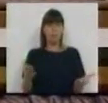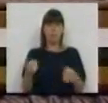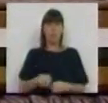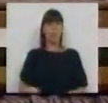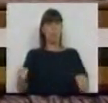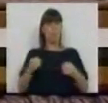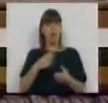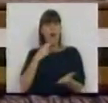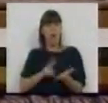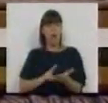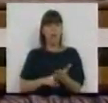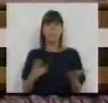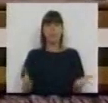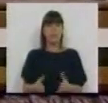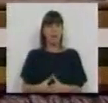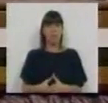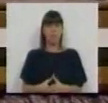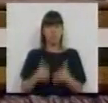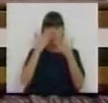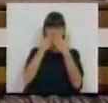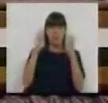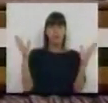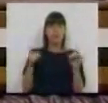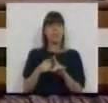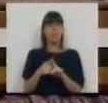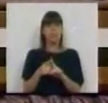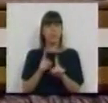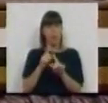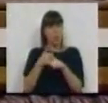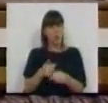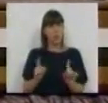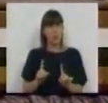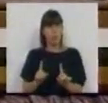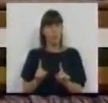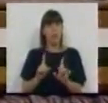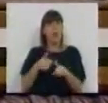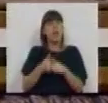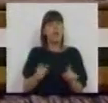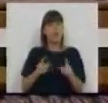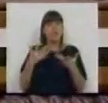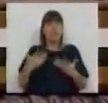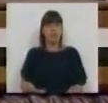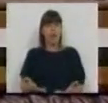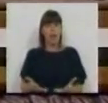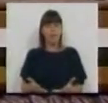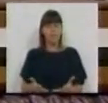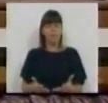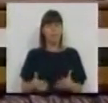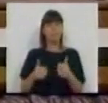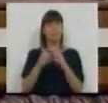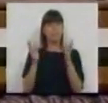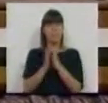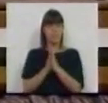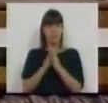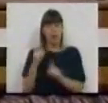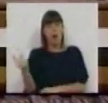há nenhuma razão para que a democracia não se cumpra e não se cumpra já. Toda